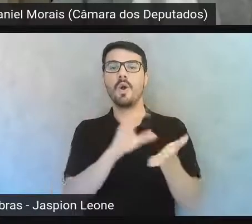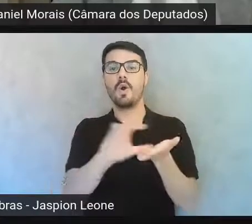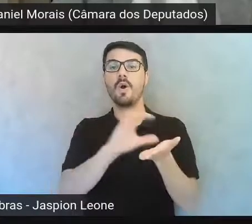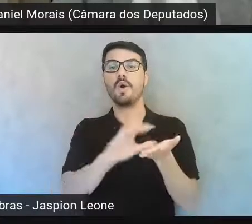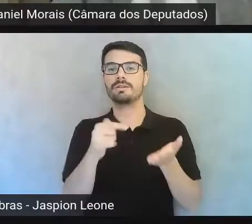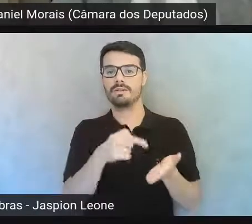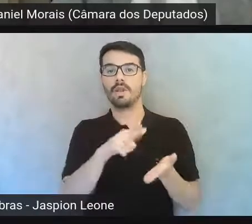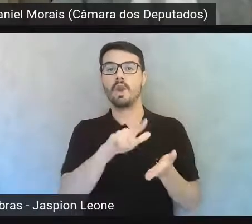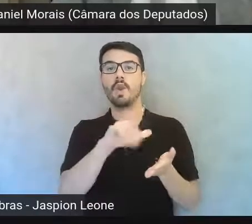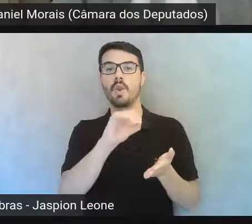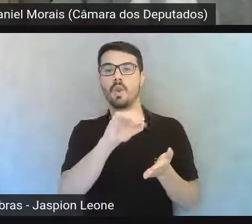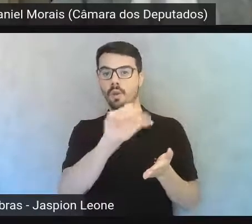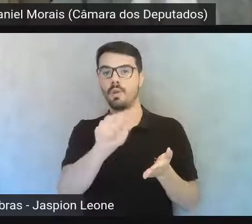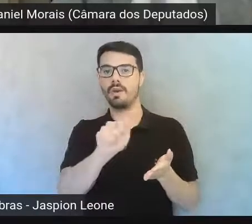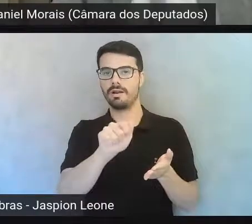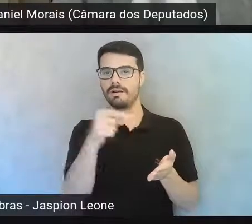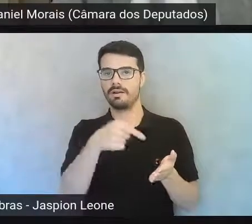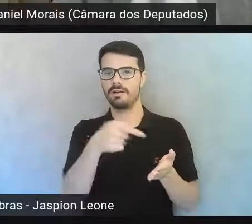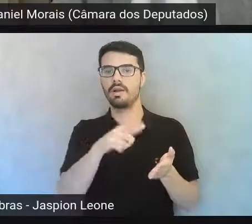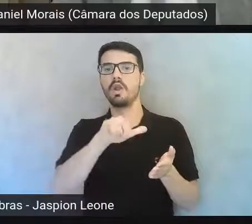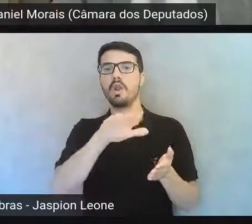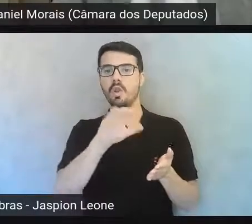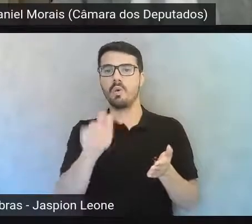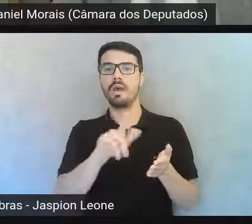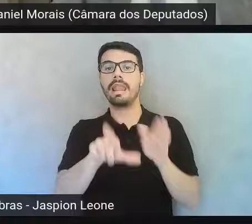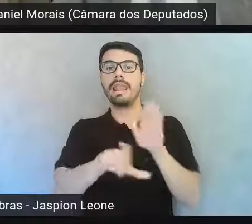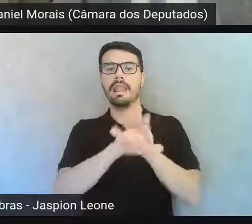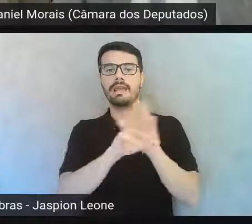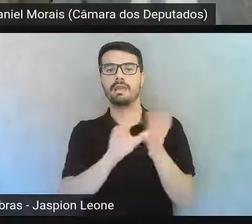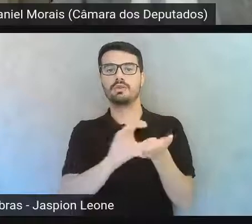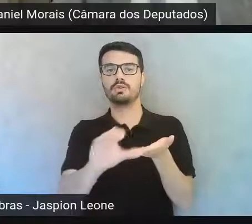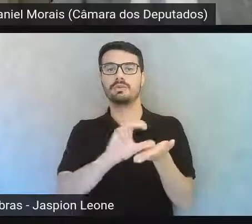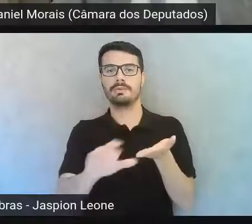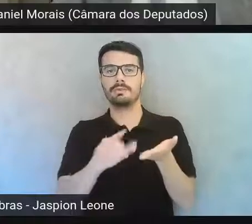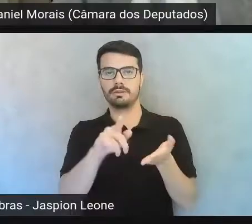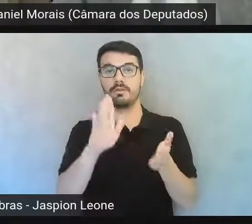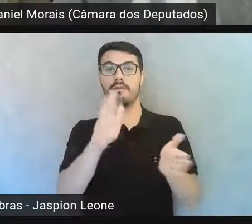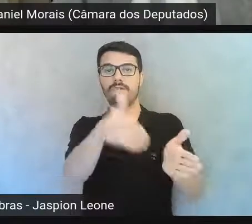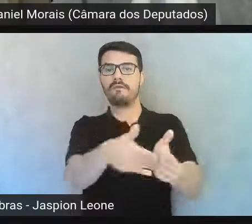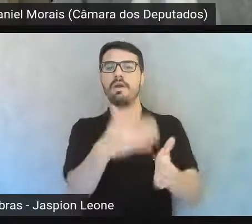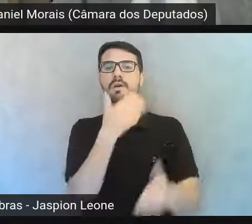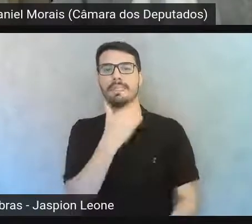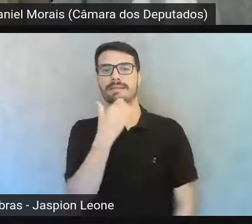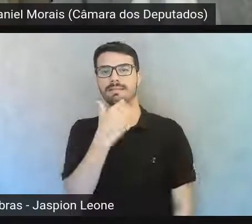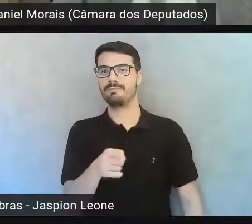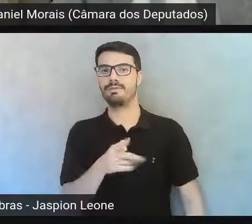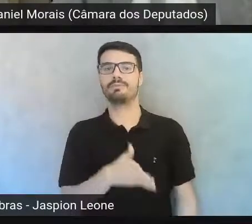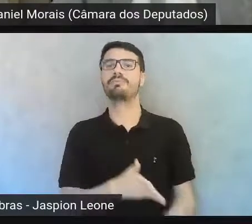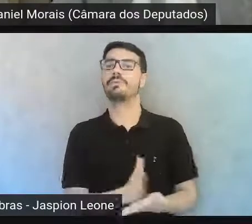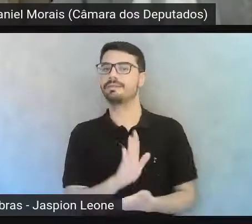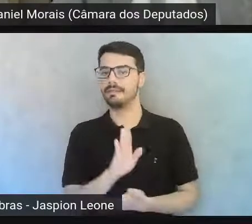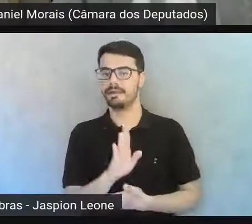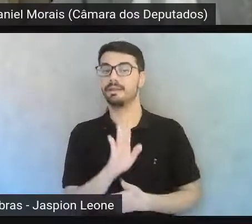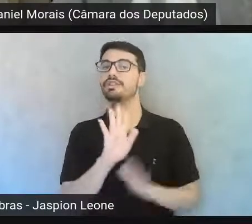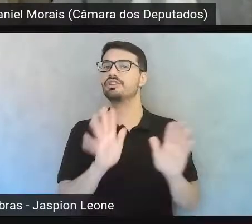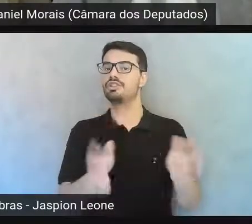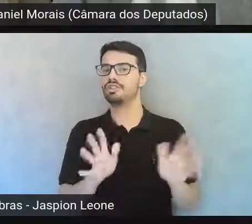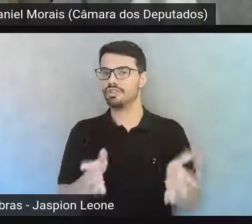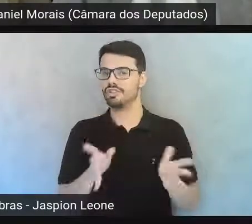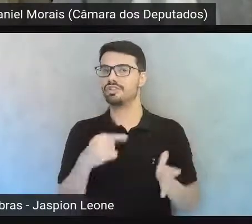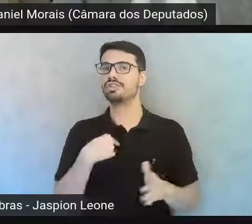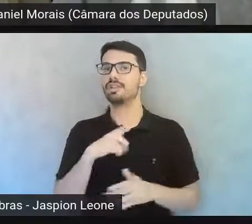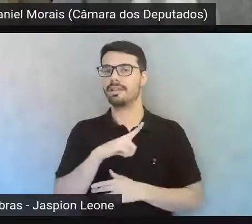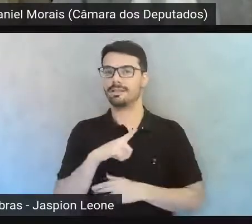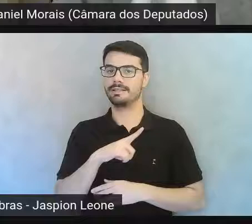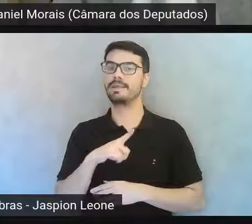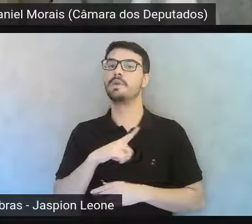da LOA, né? A LOA vai ser aprovada no final do ano. Então, a gente já tem a noção de que vai vir, do